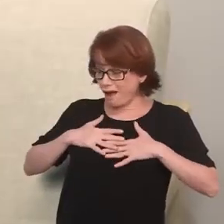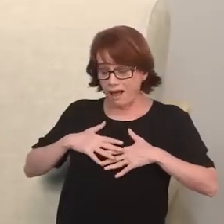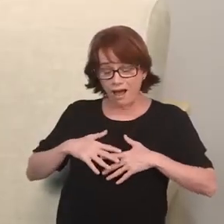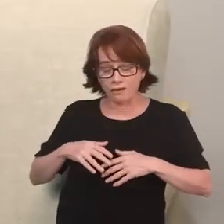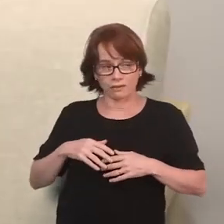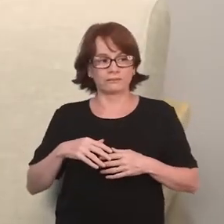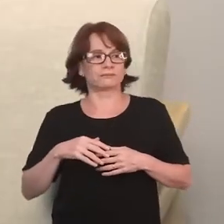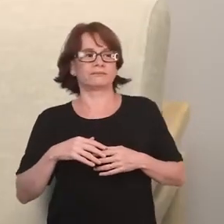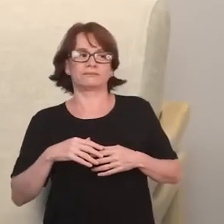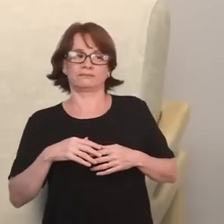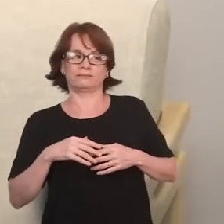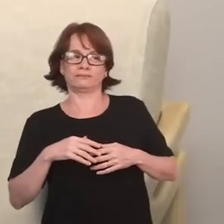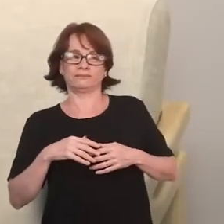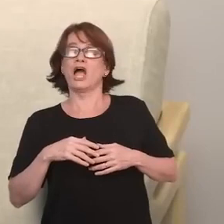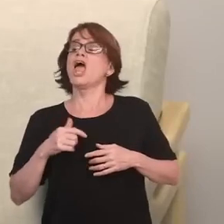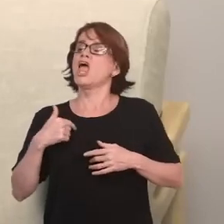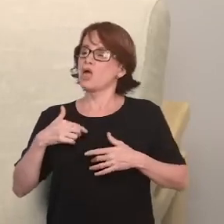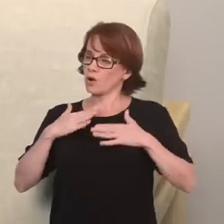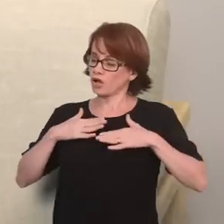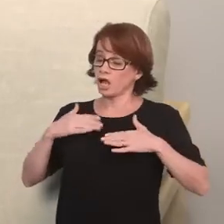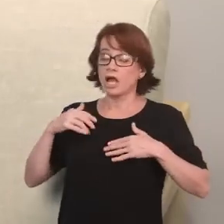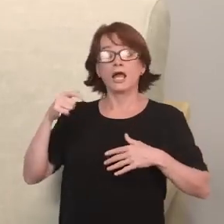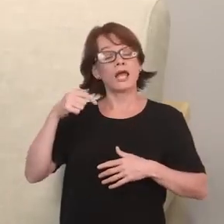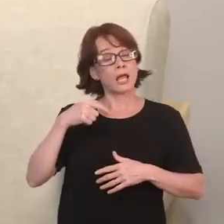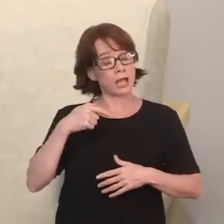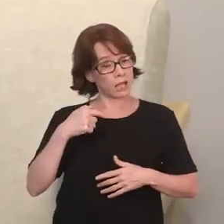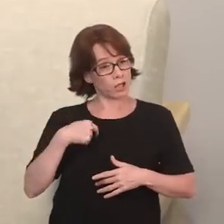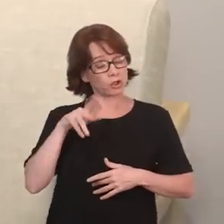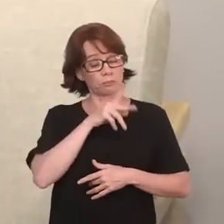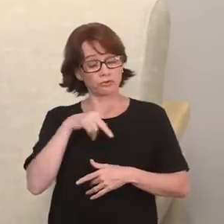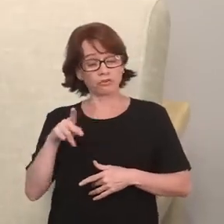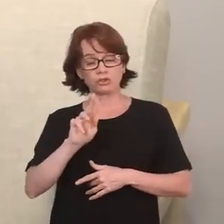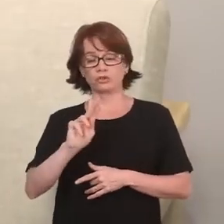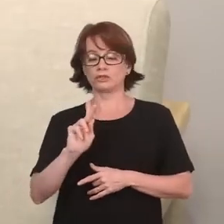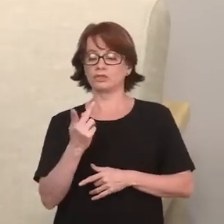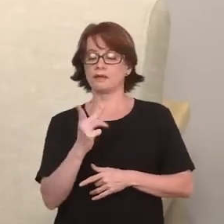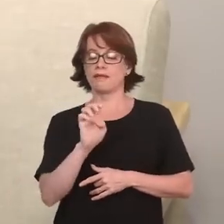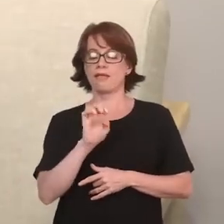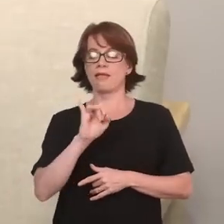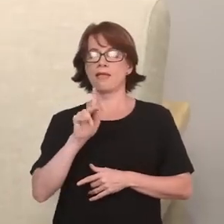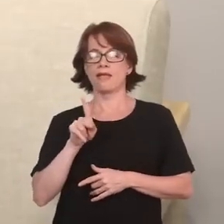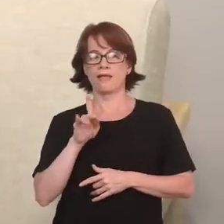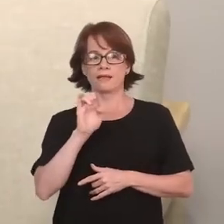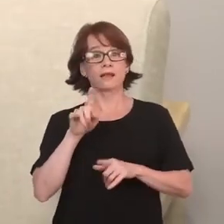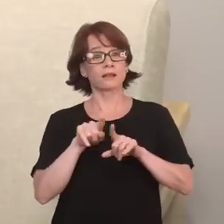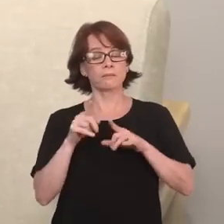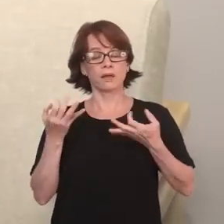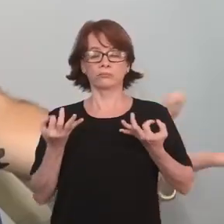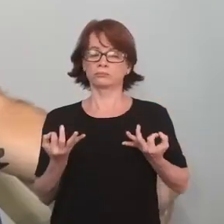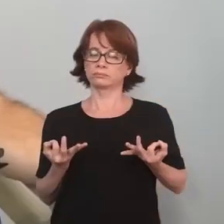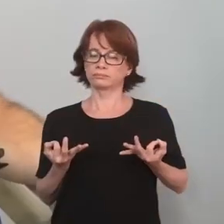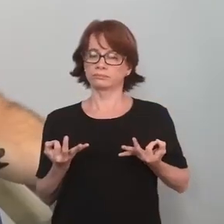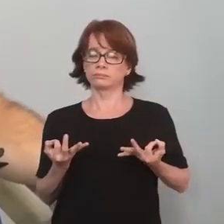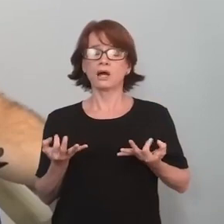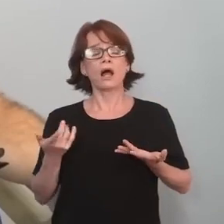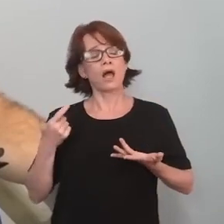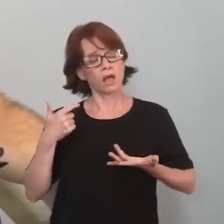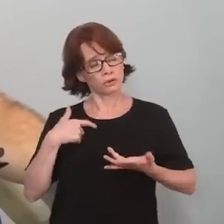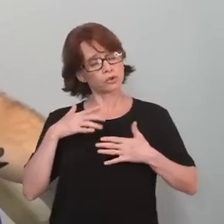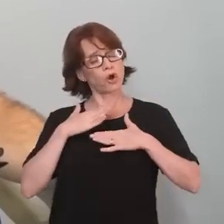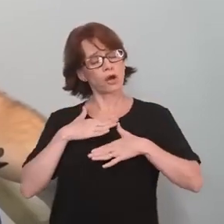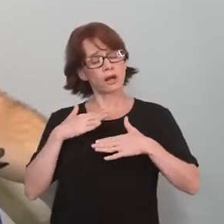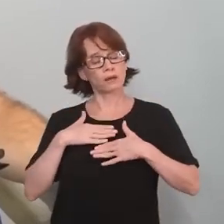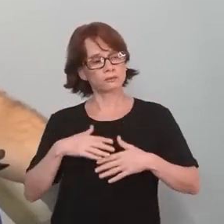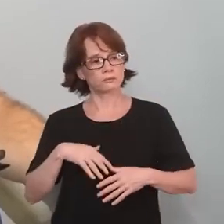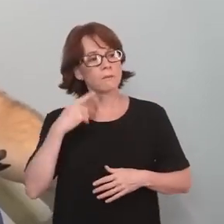briguenta. Eu sou mestre de reiki, professora de meditação. Eu sou calma. Imagina se você não fosse.